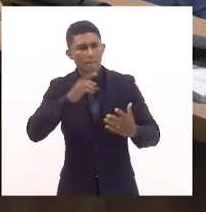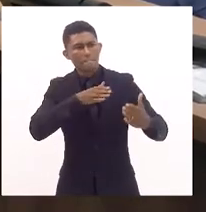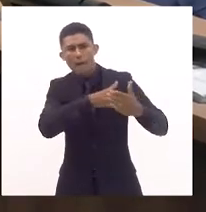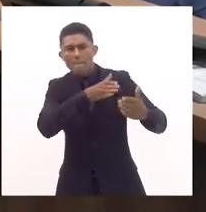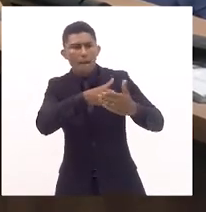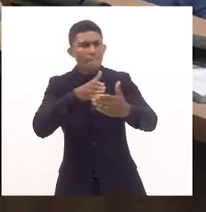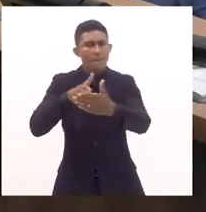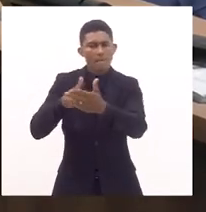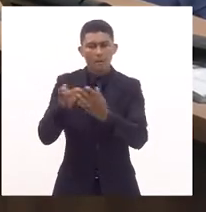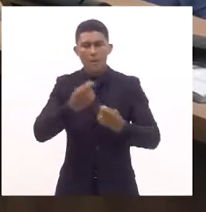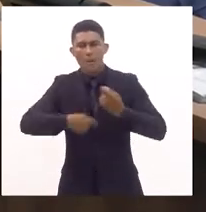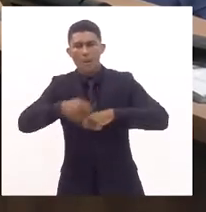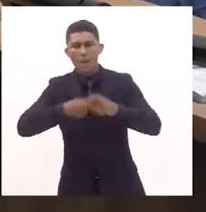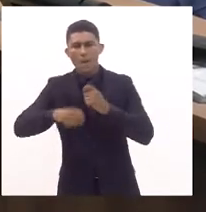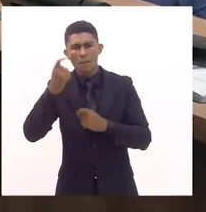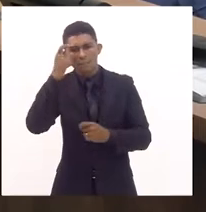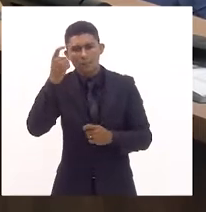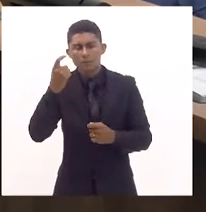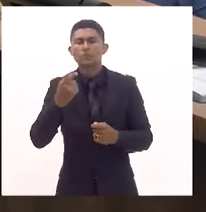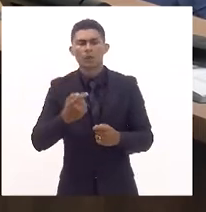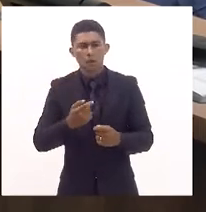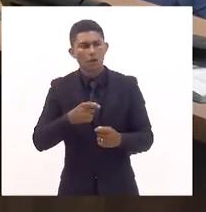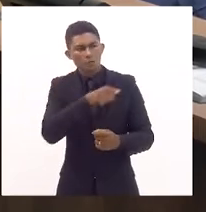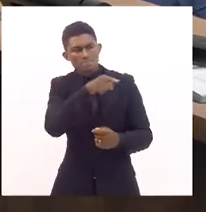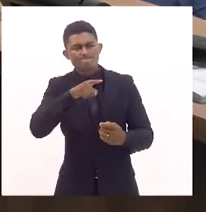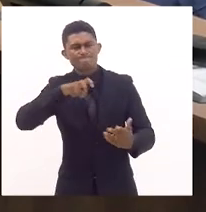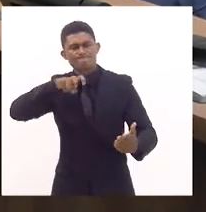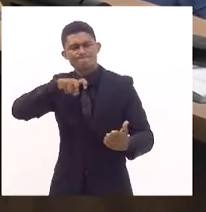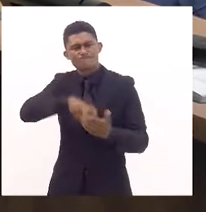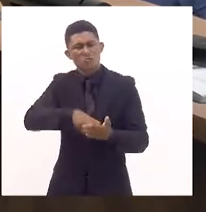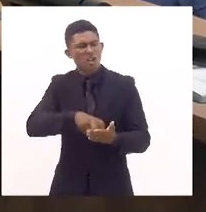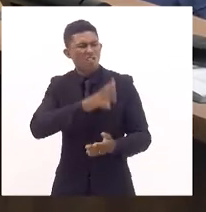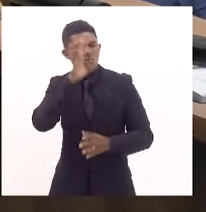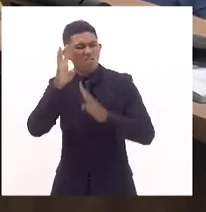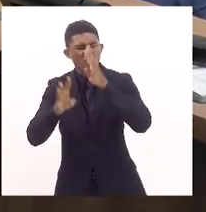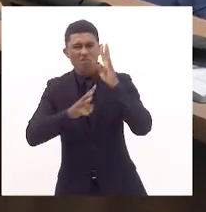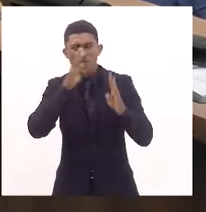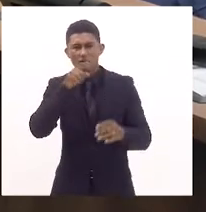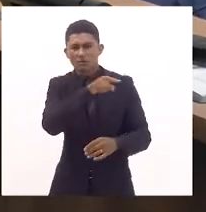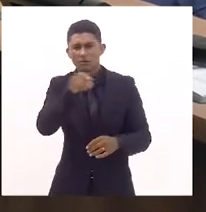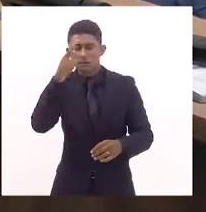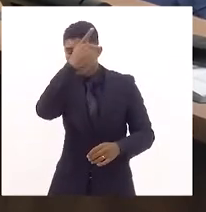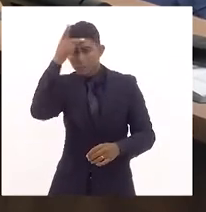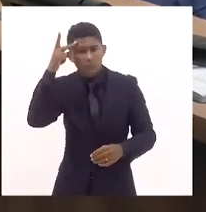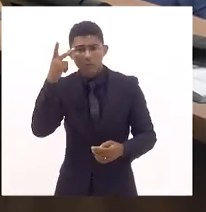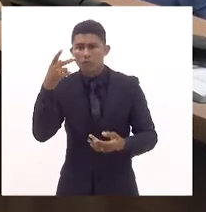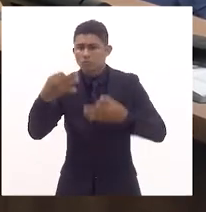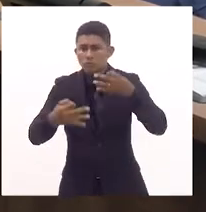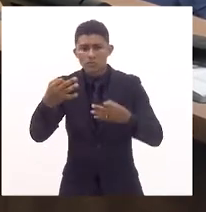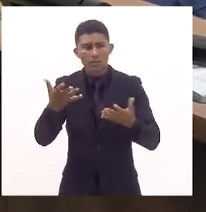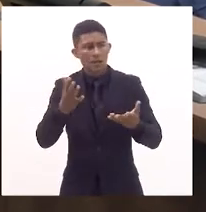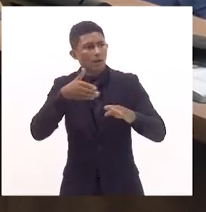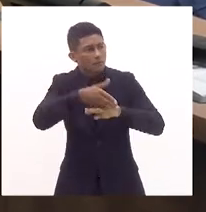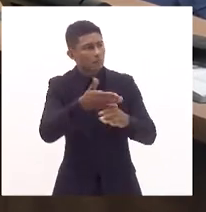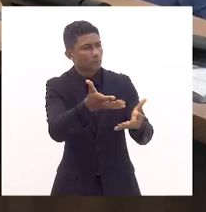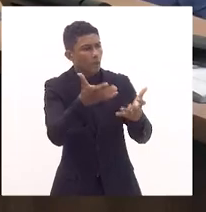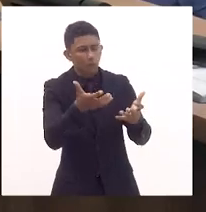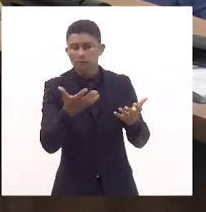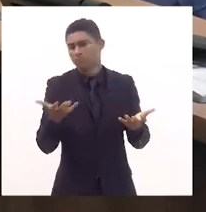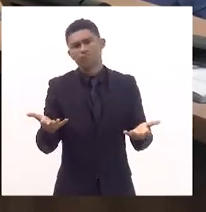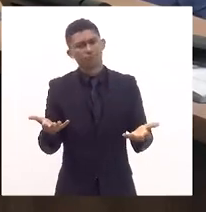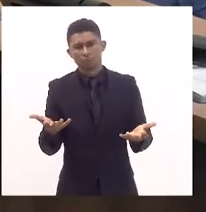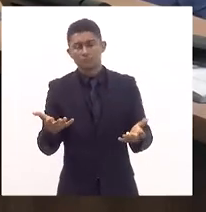barreira econômica e punem de forma arbitrária as pessoas que acessam a justiça, e também